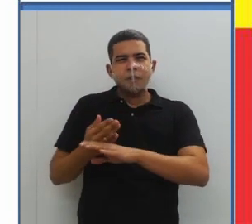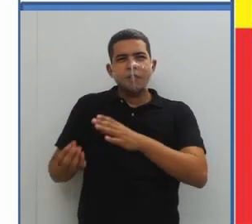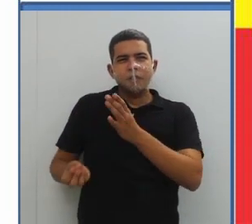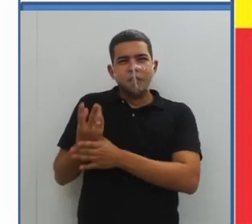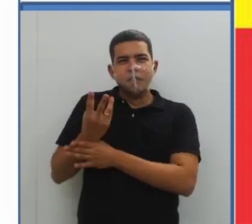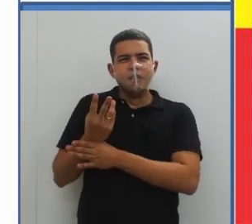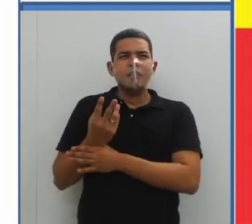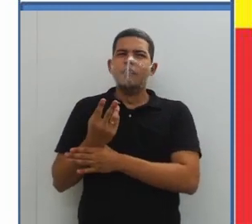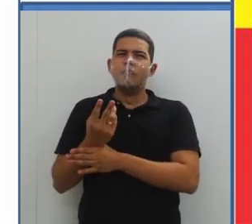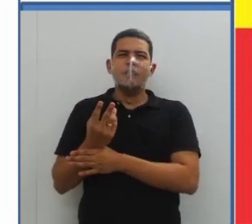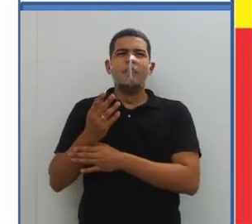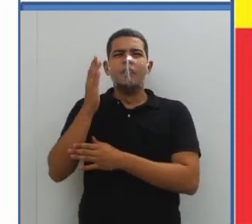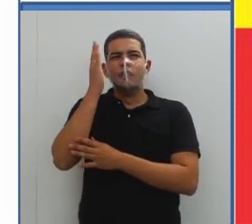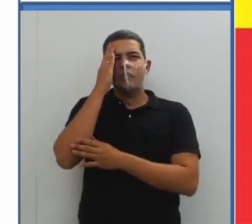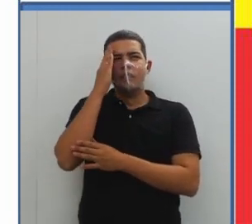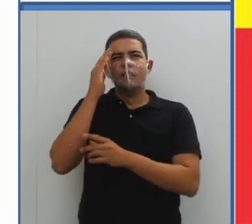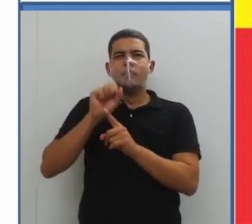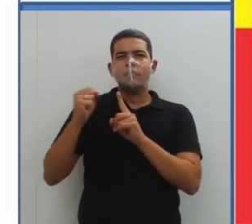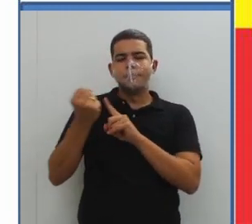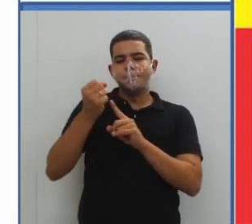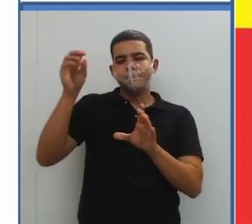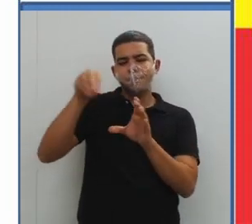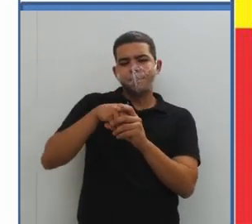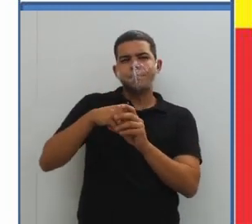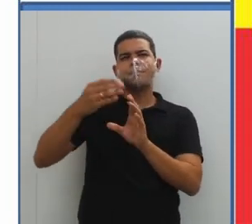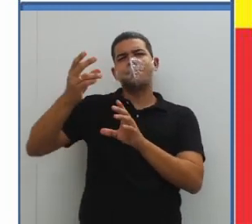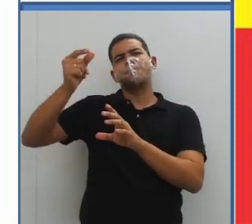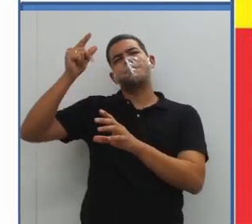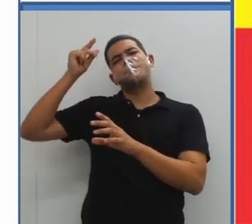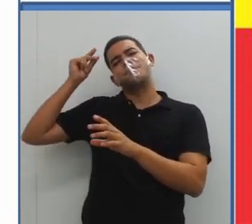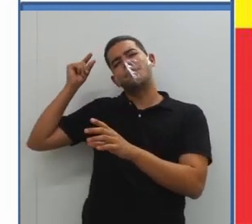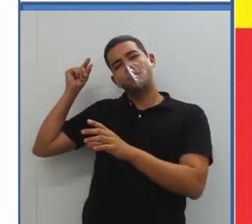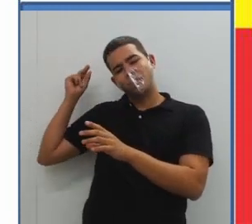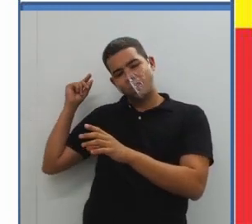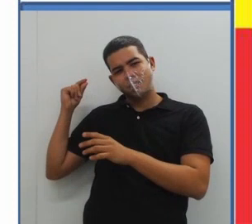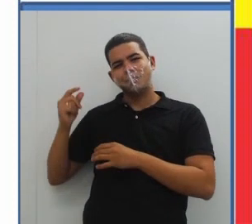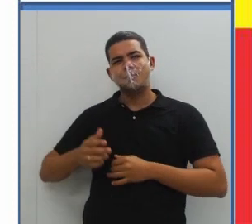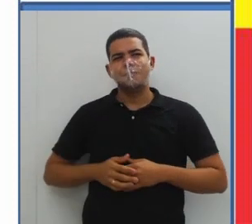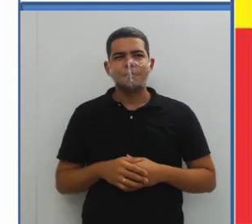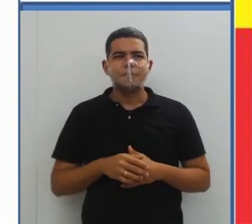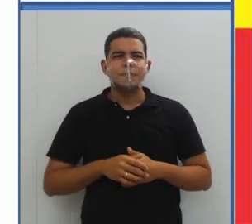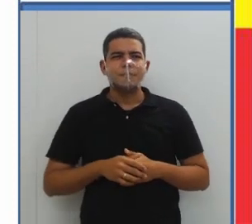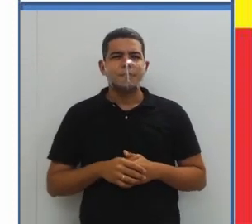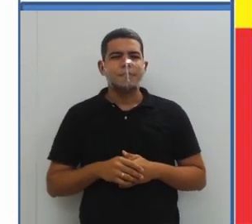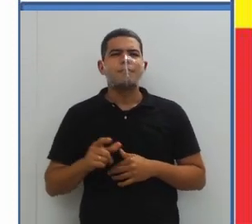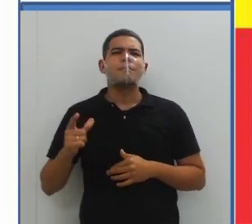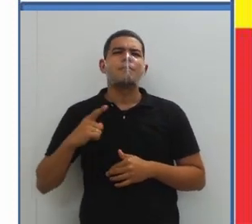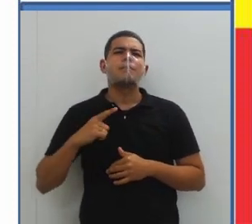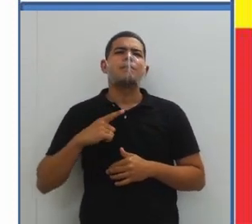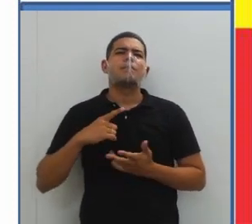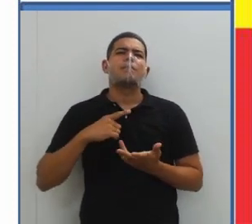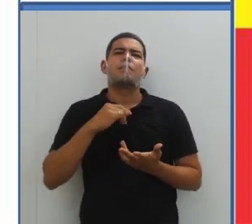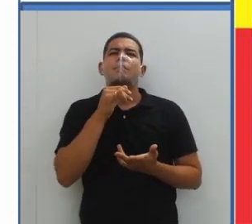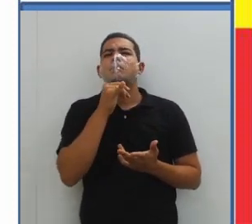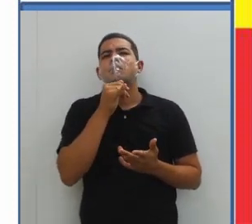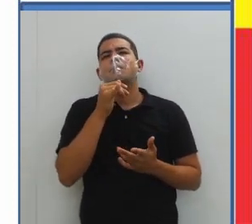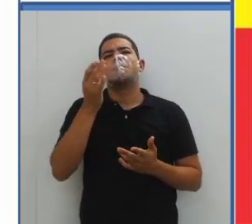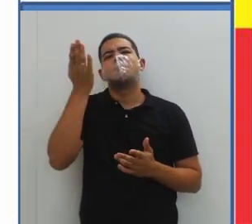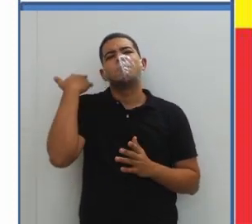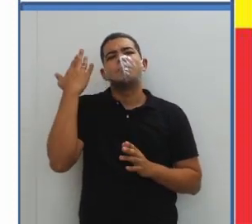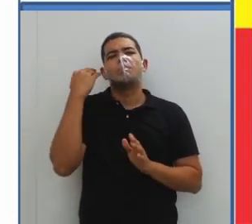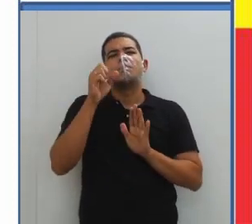O que a gente sabe é que ele aparece na sociedade desde as épocas mais remotas. A gente vai ver aí